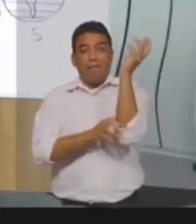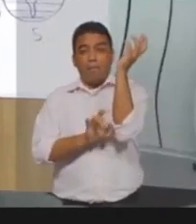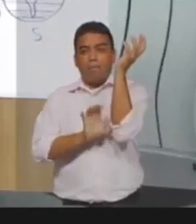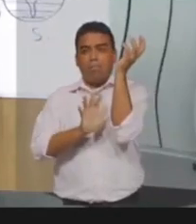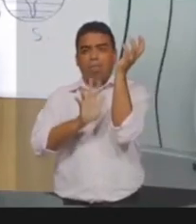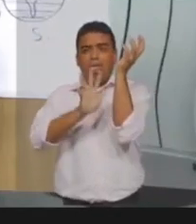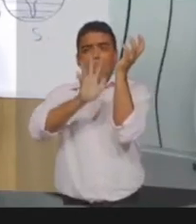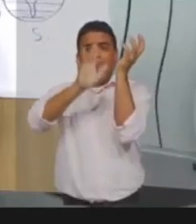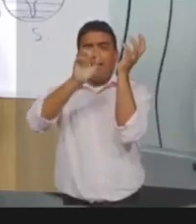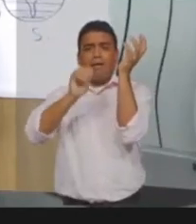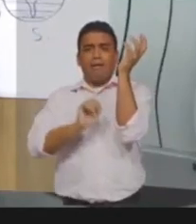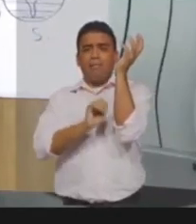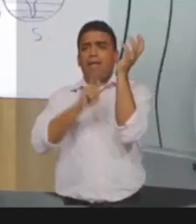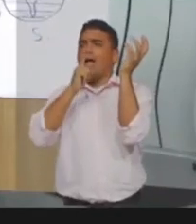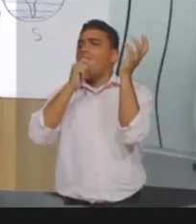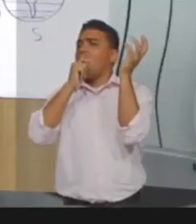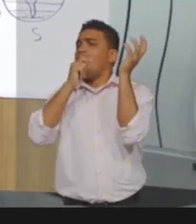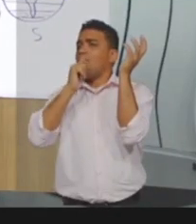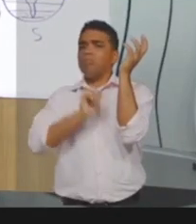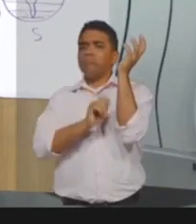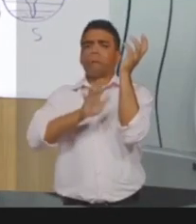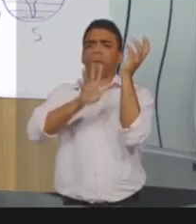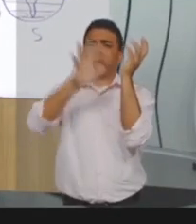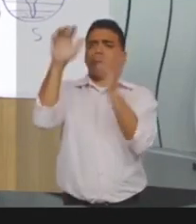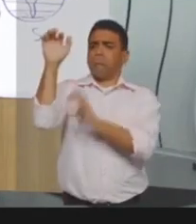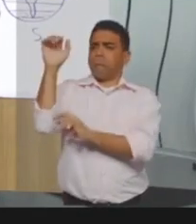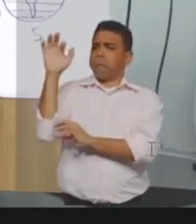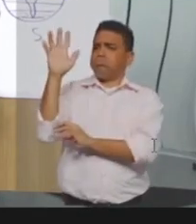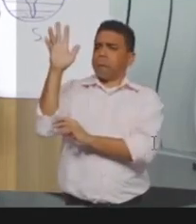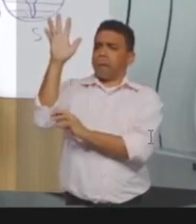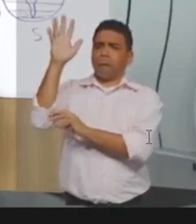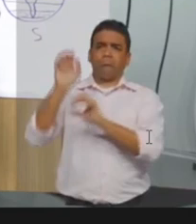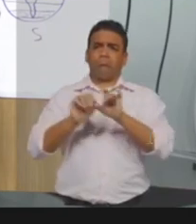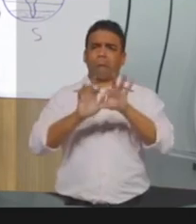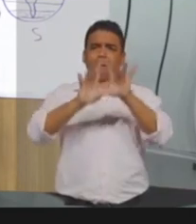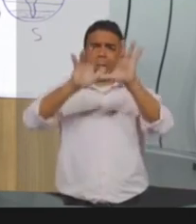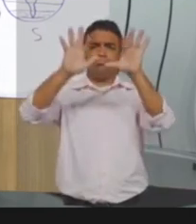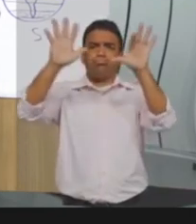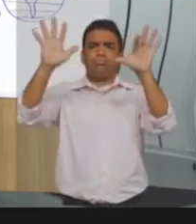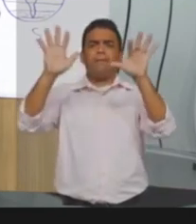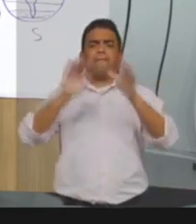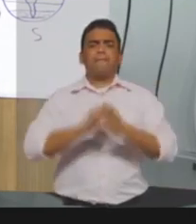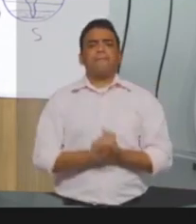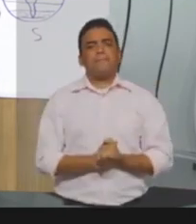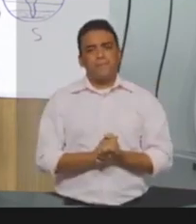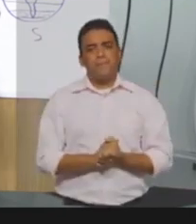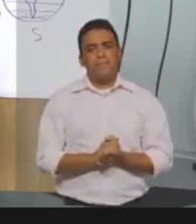água que é liberada no ambiente numa região como esta.